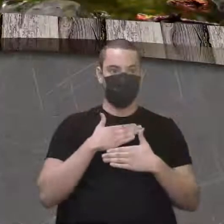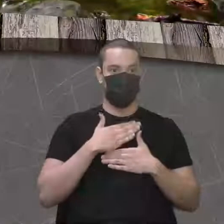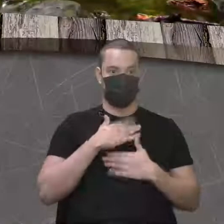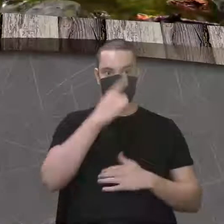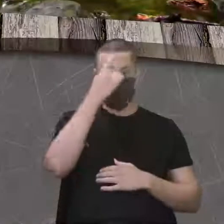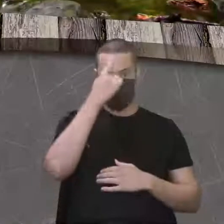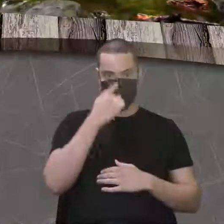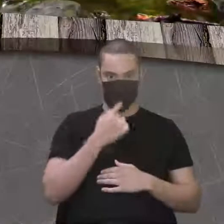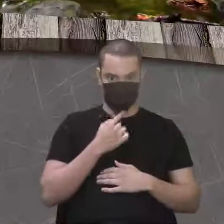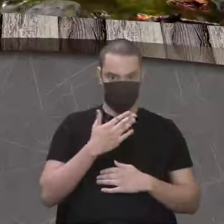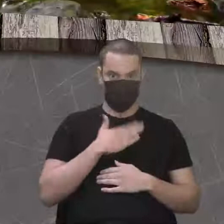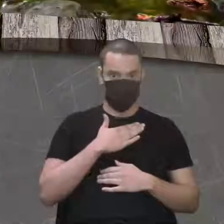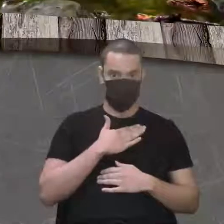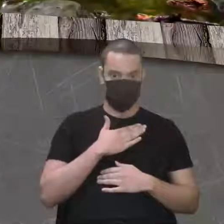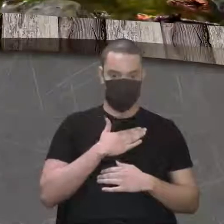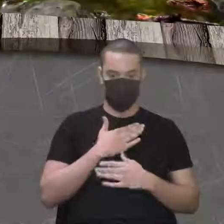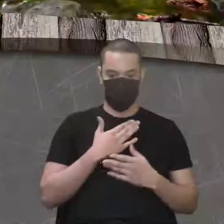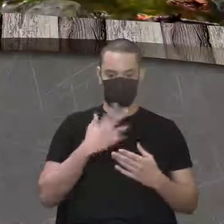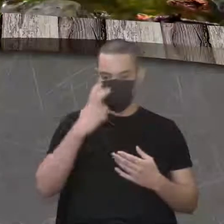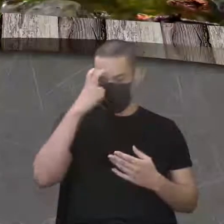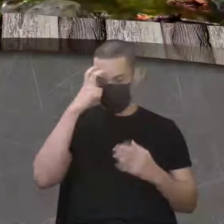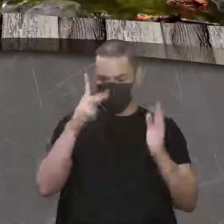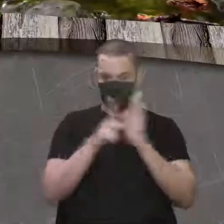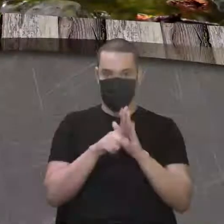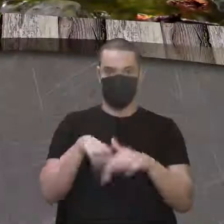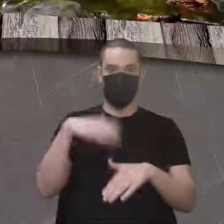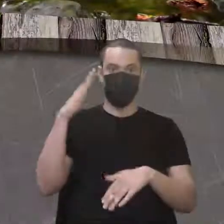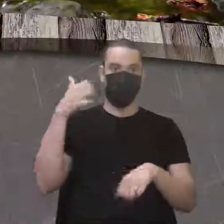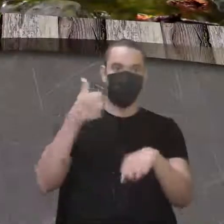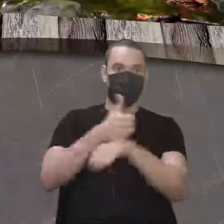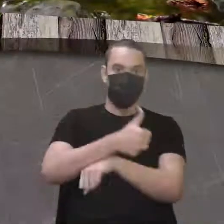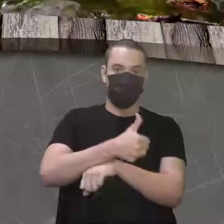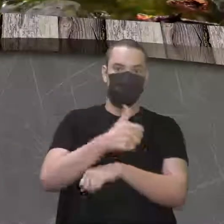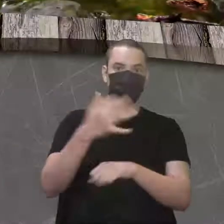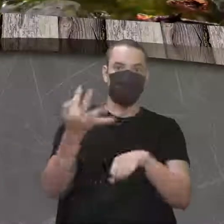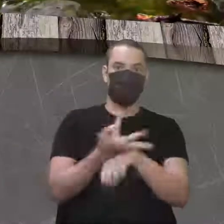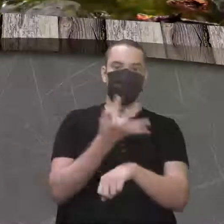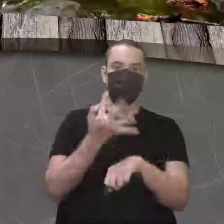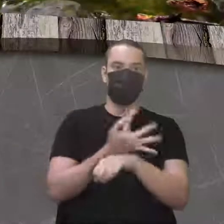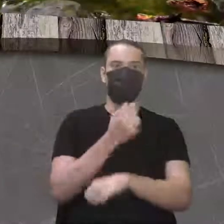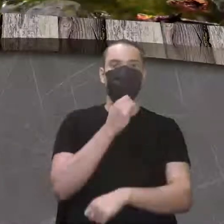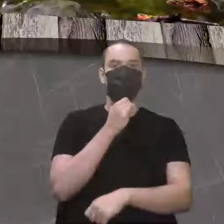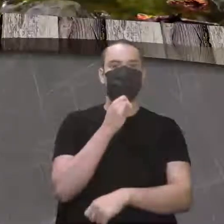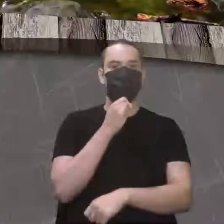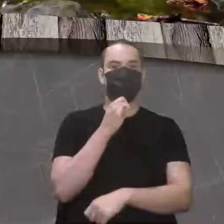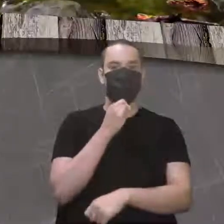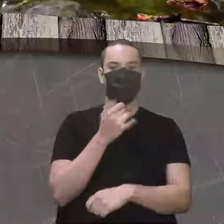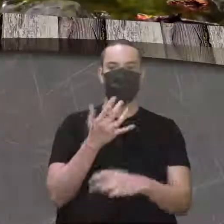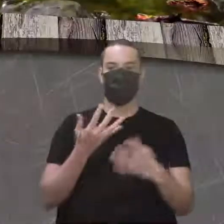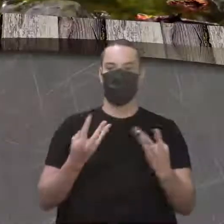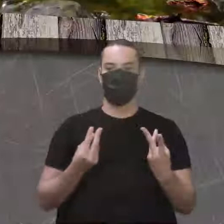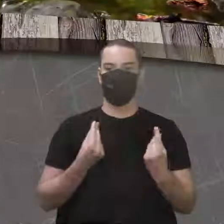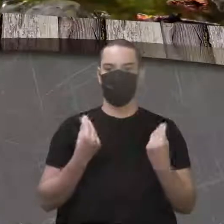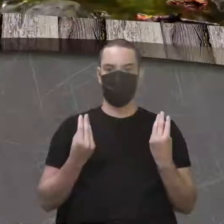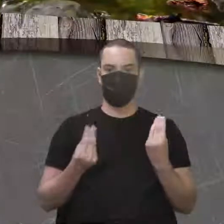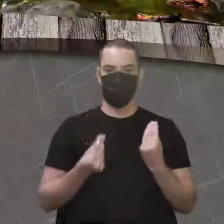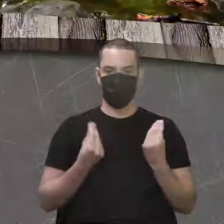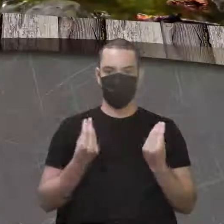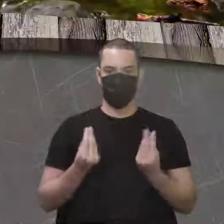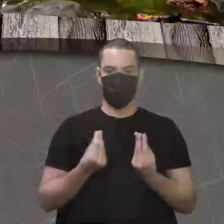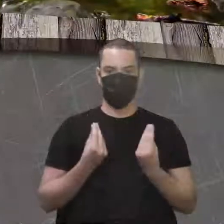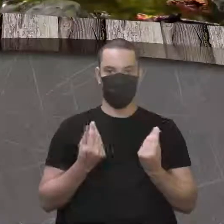minha cultura, para elas ficarem mais resistentes, por exemplo, a pragas